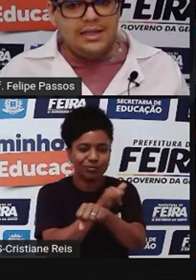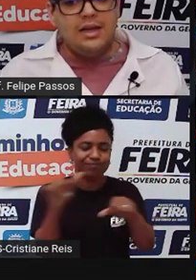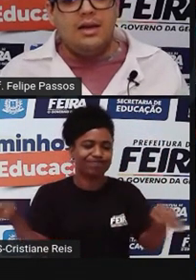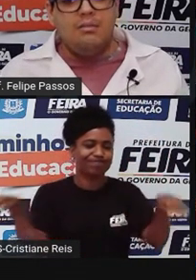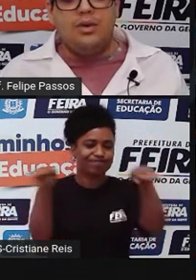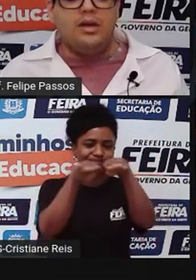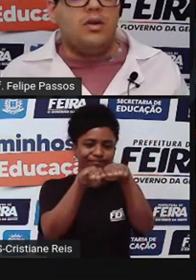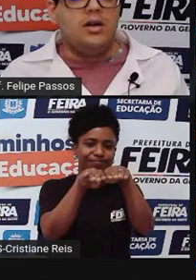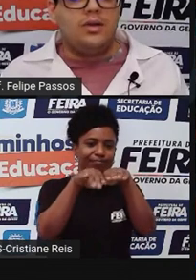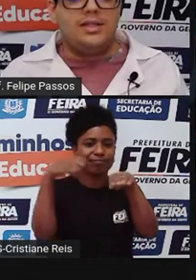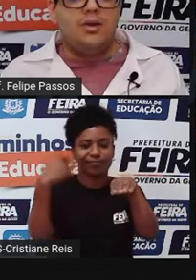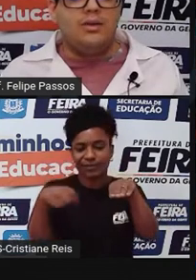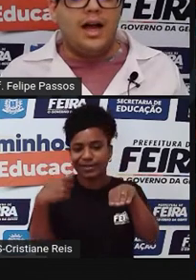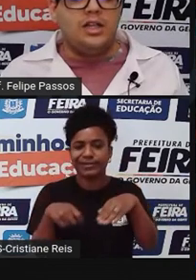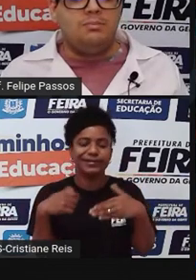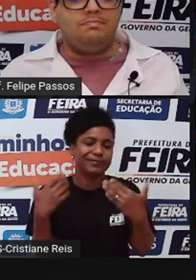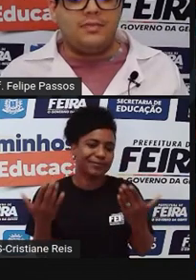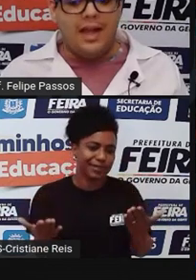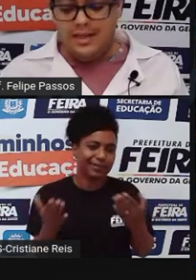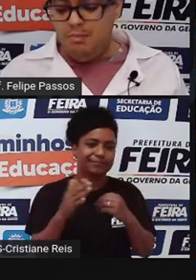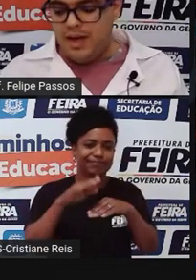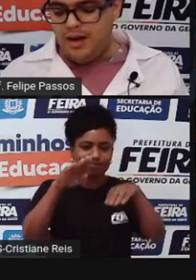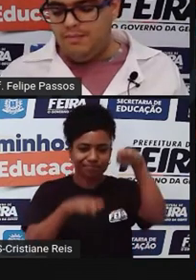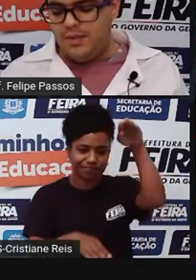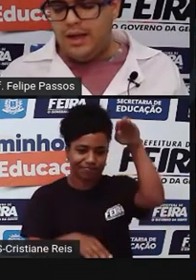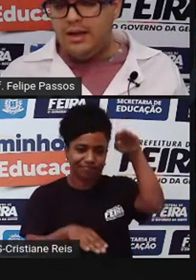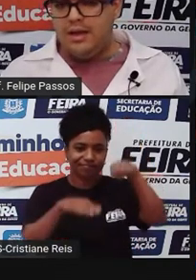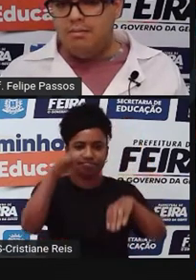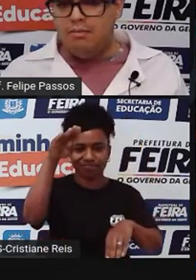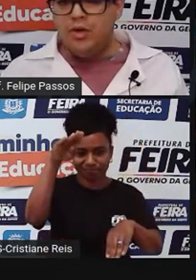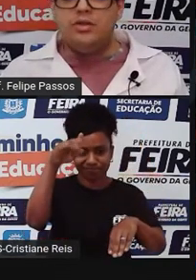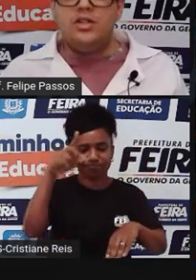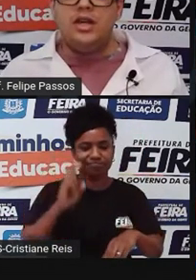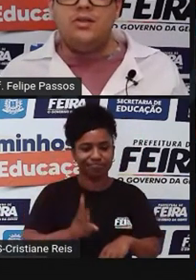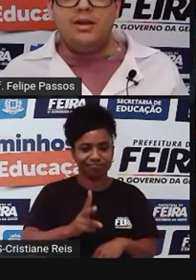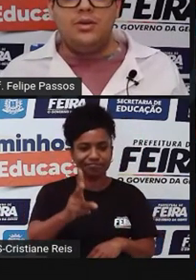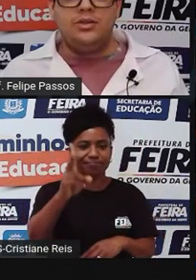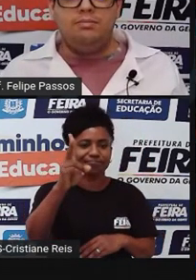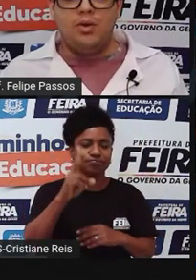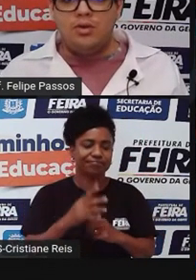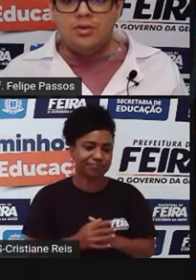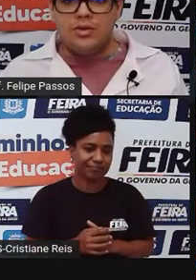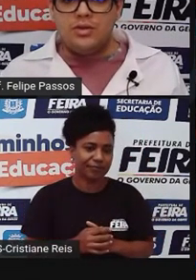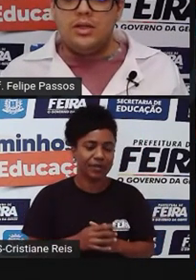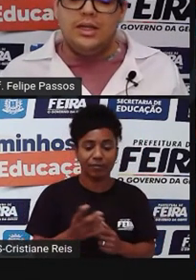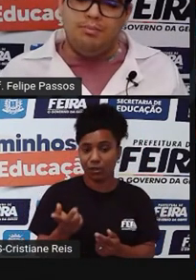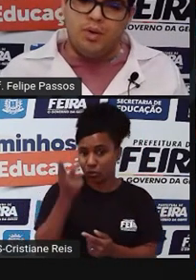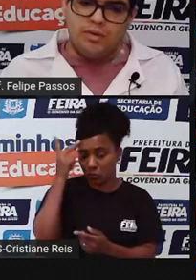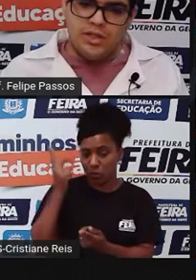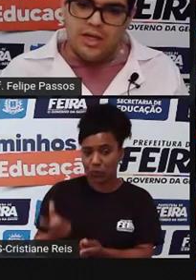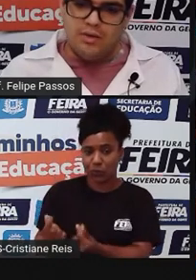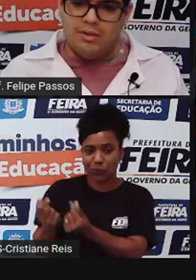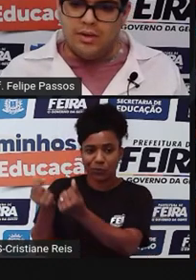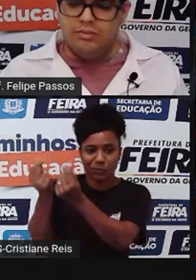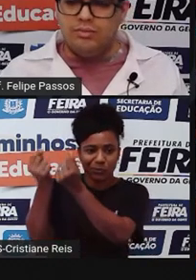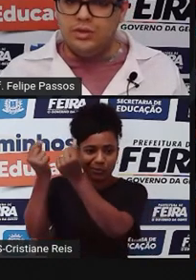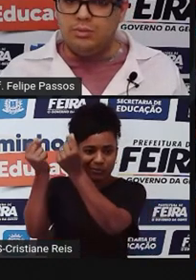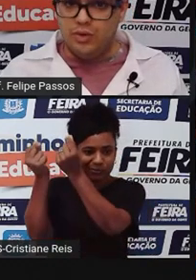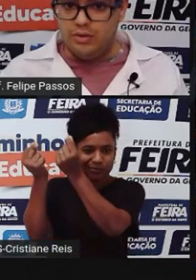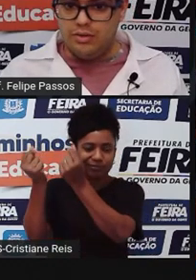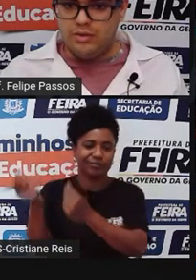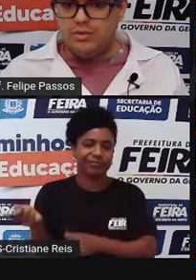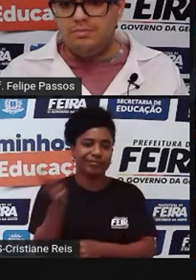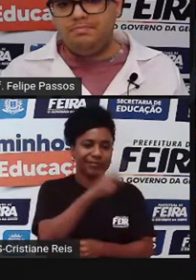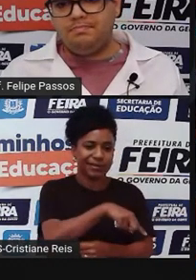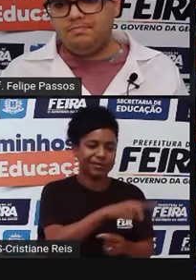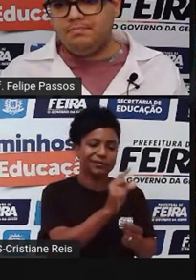mas por enquanto a desigualdade ainda inteira né muito dinheiro na mão de poucos e pouco dinheiro na mão